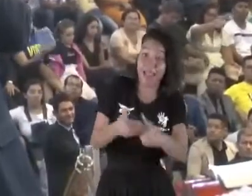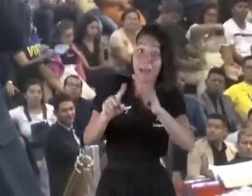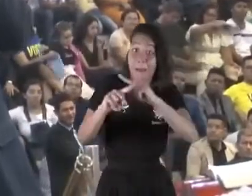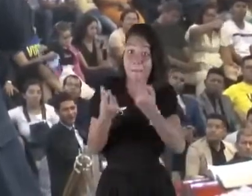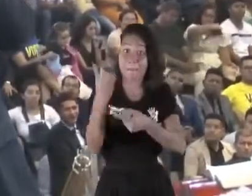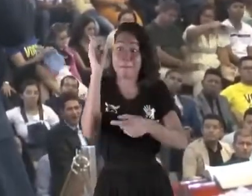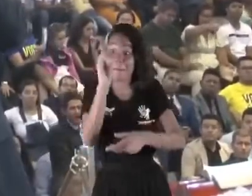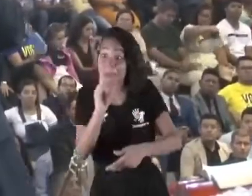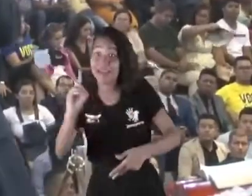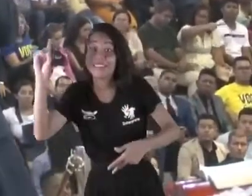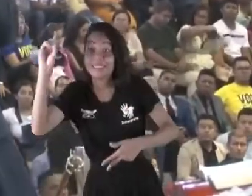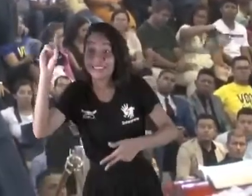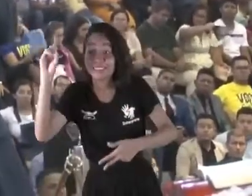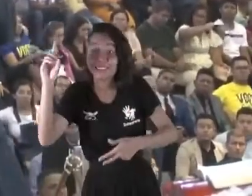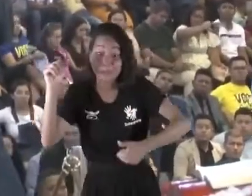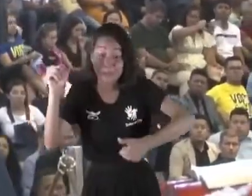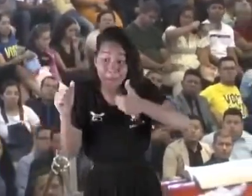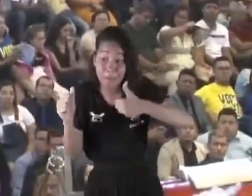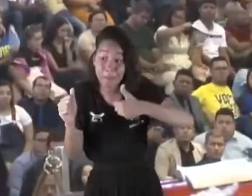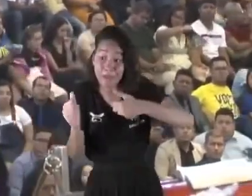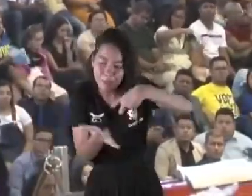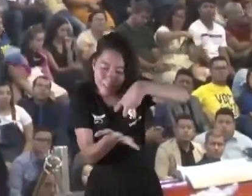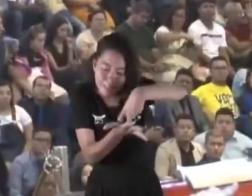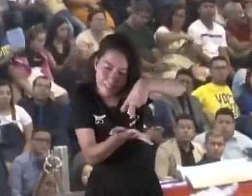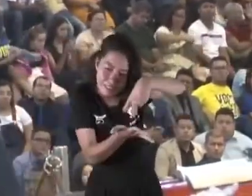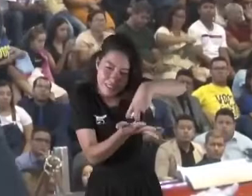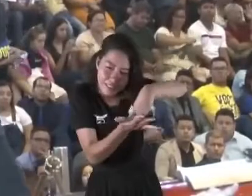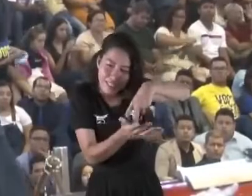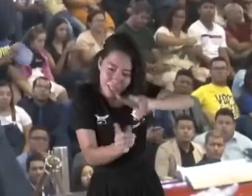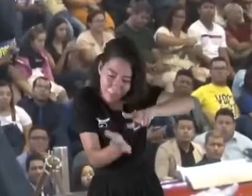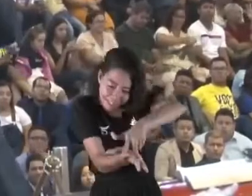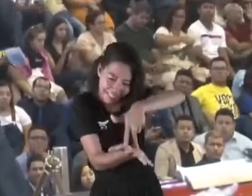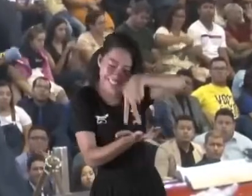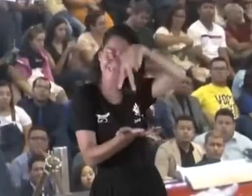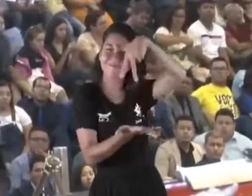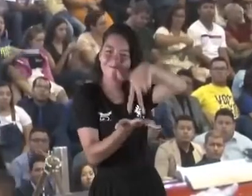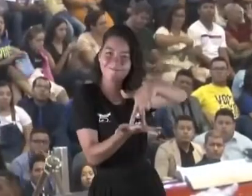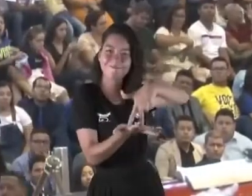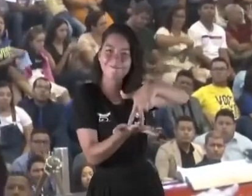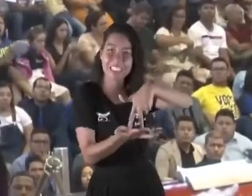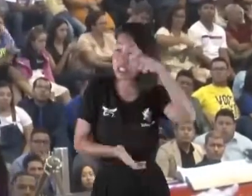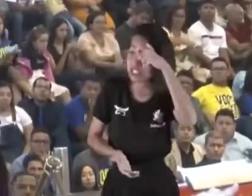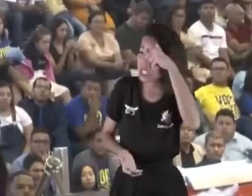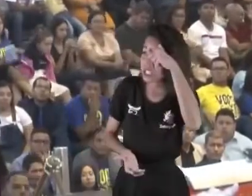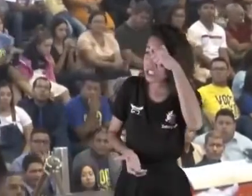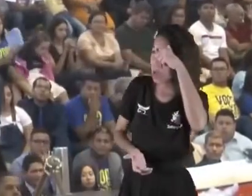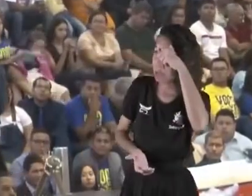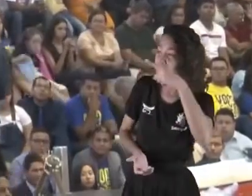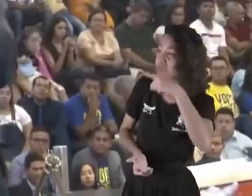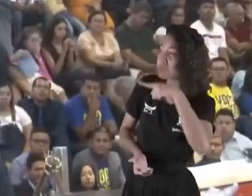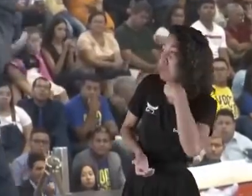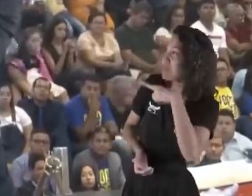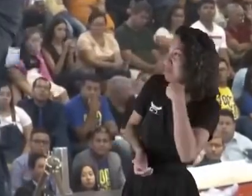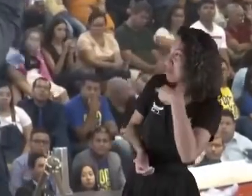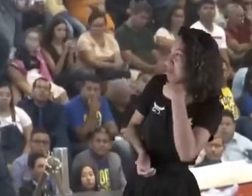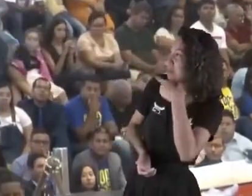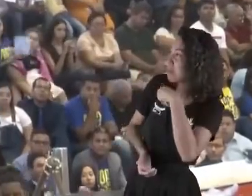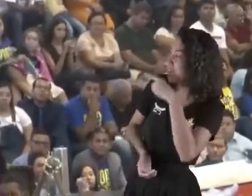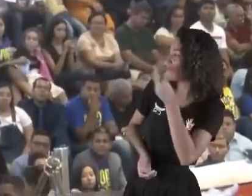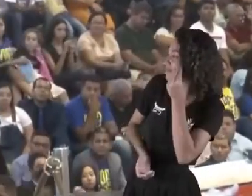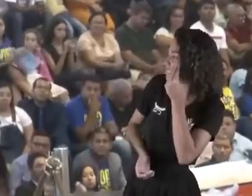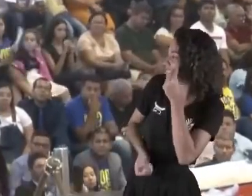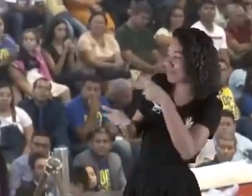mesmo derruba, mas quando Deus levanta, não tem capeta, não tem demônio, não